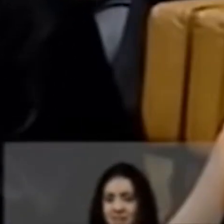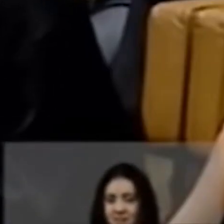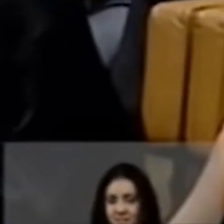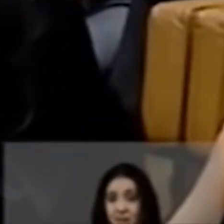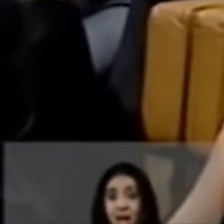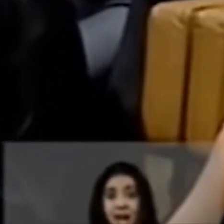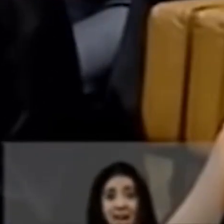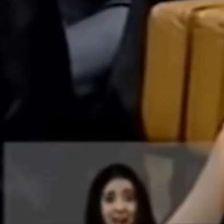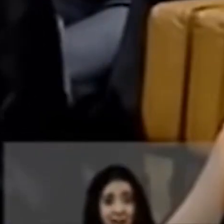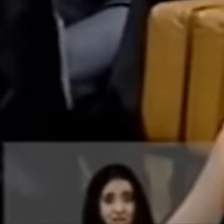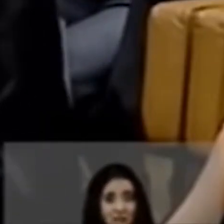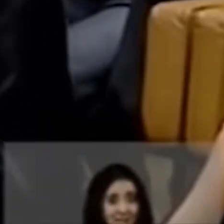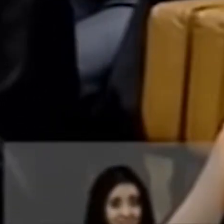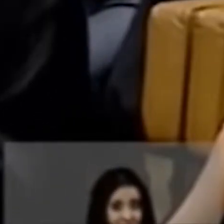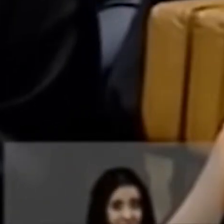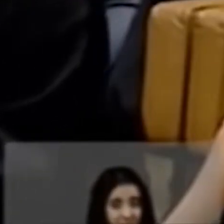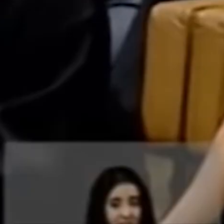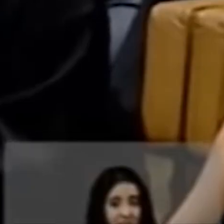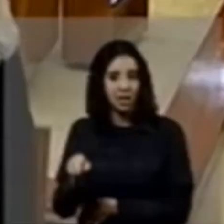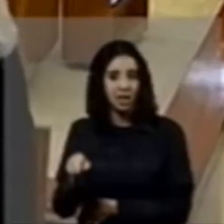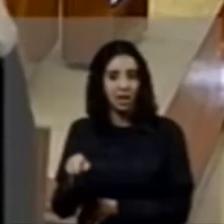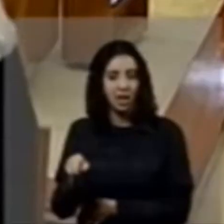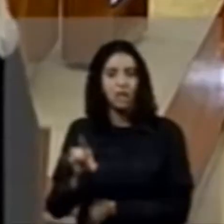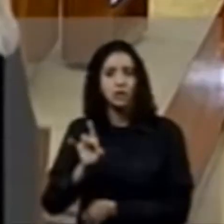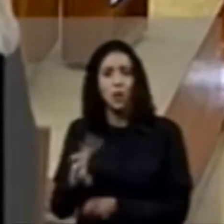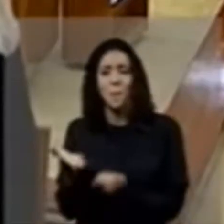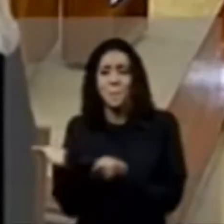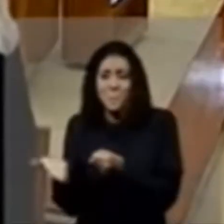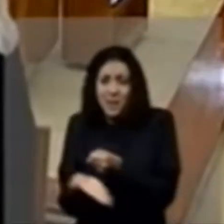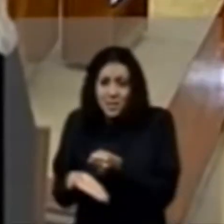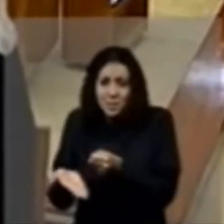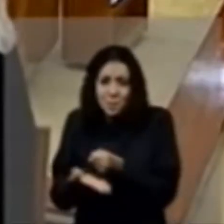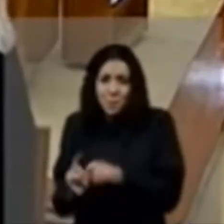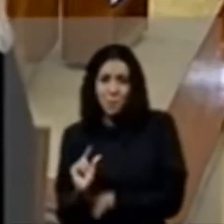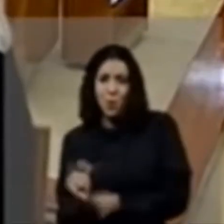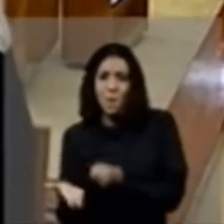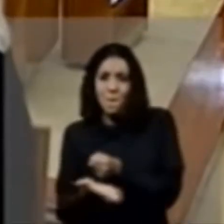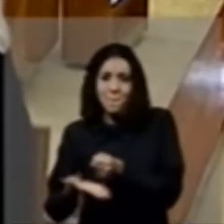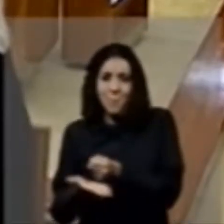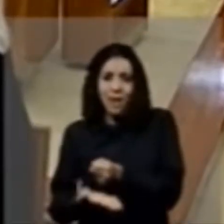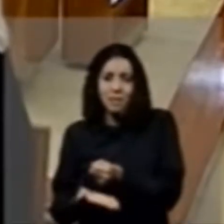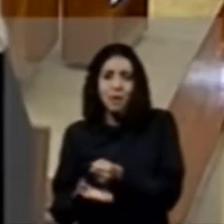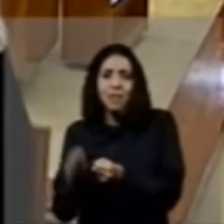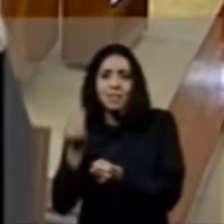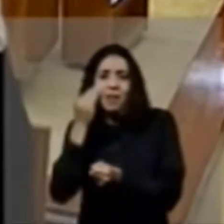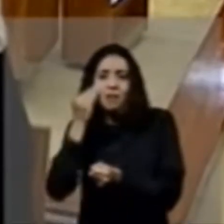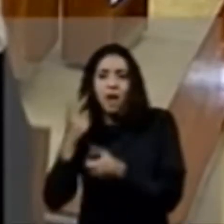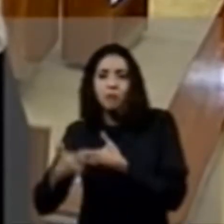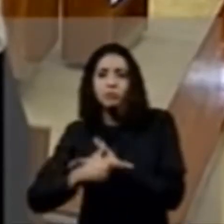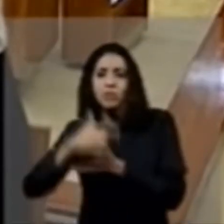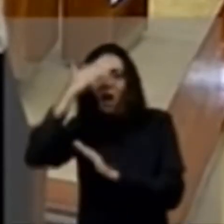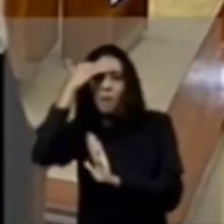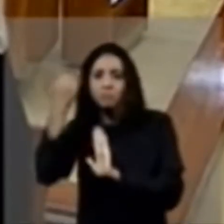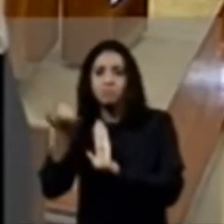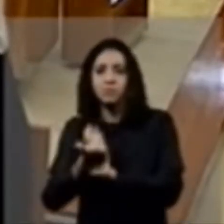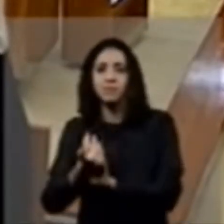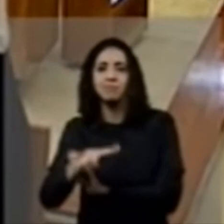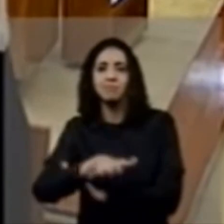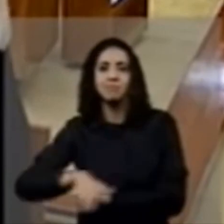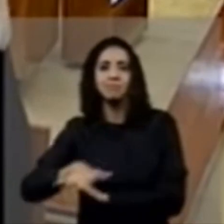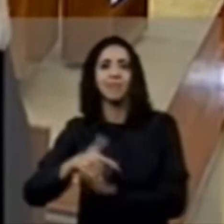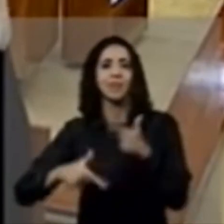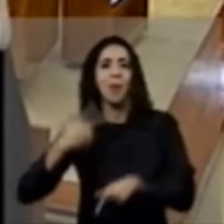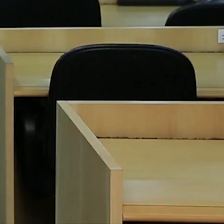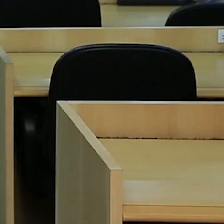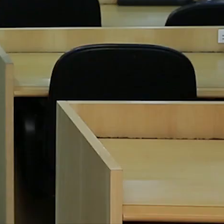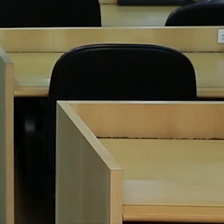A Caixa de Assistência dá o mínimo do mínimo essencial para o exercício da própria